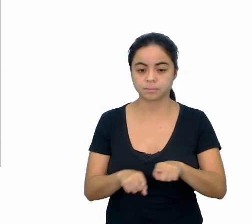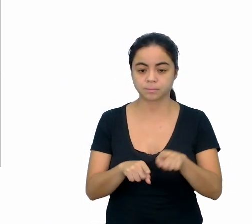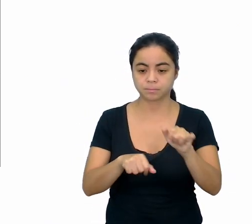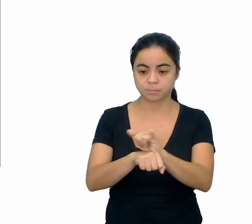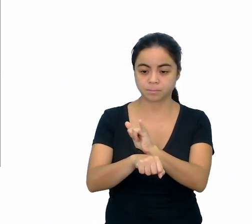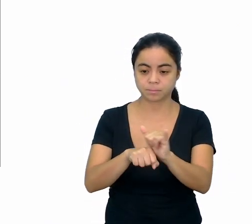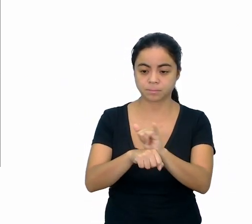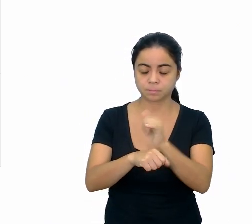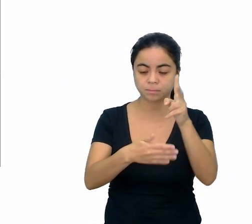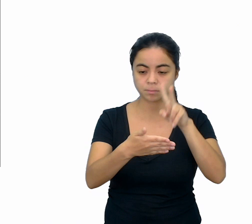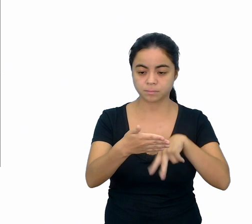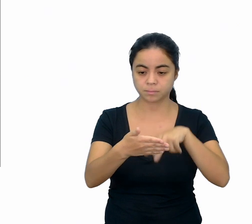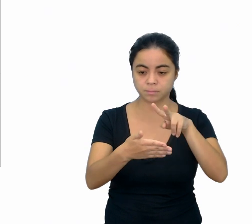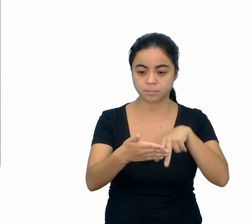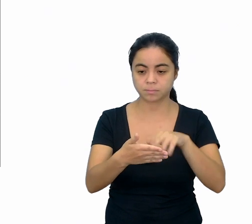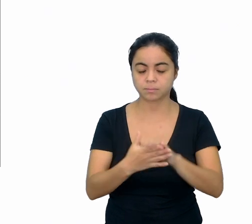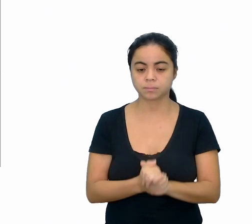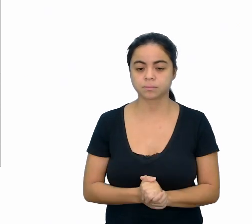leitura.